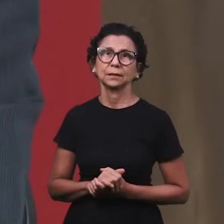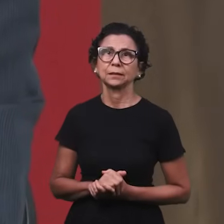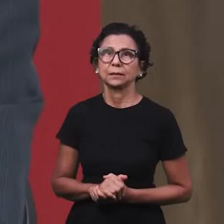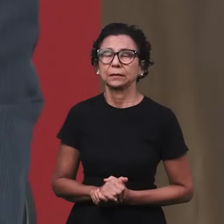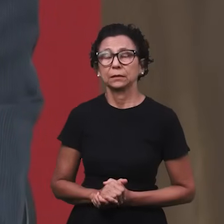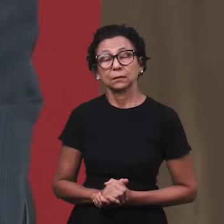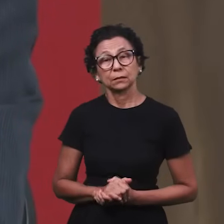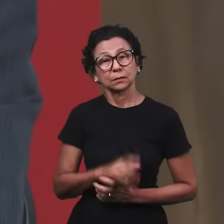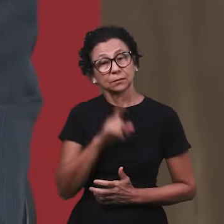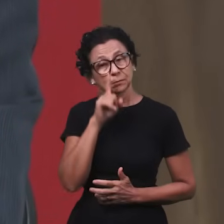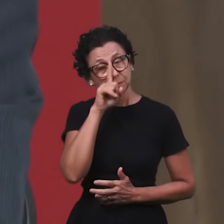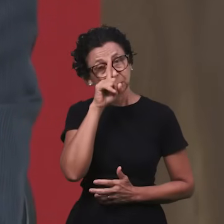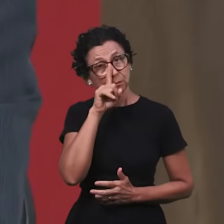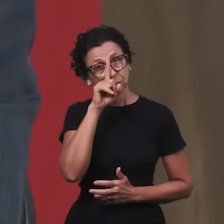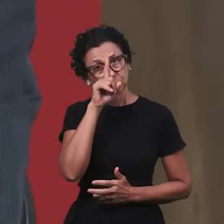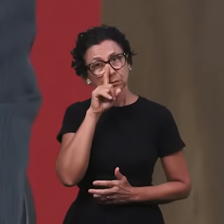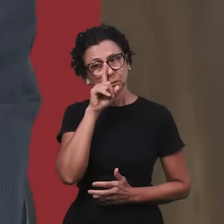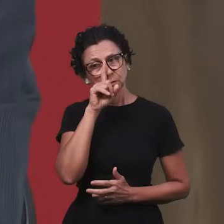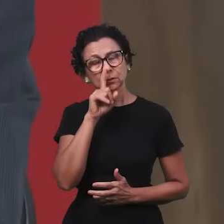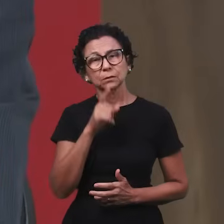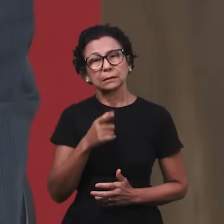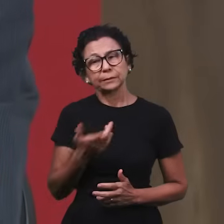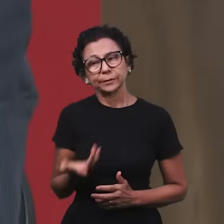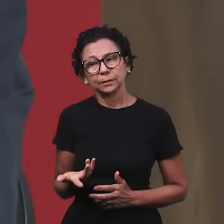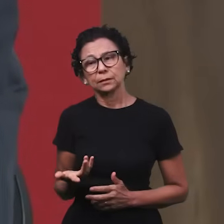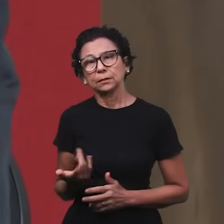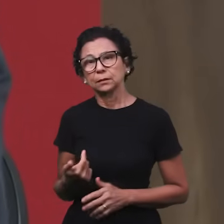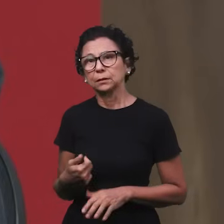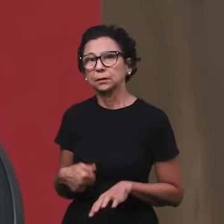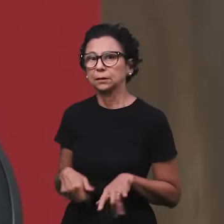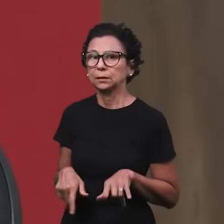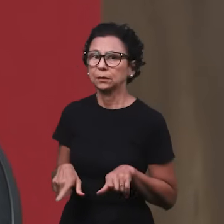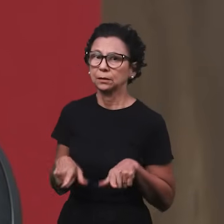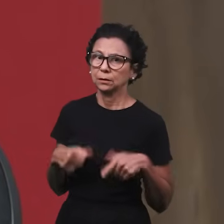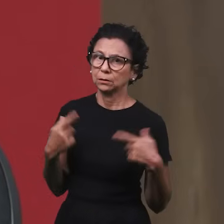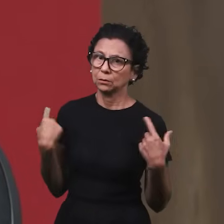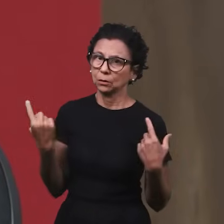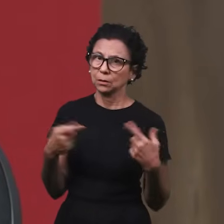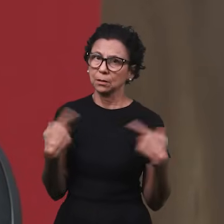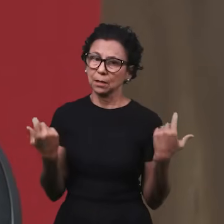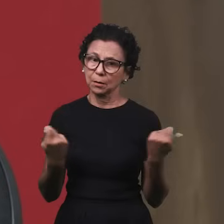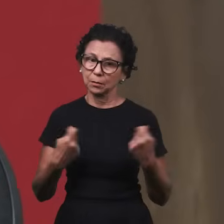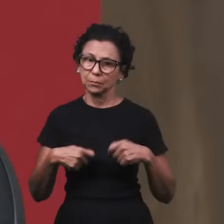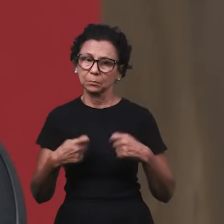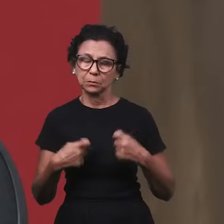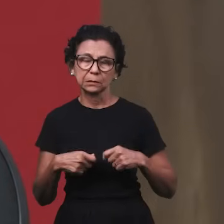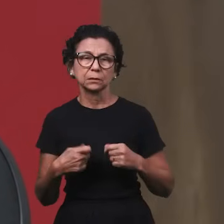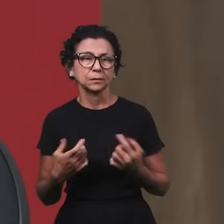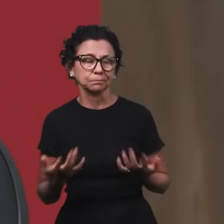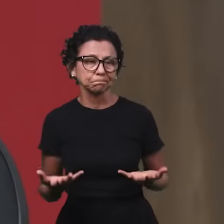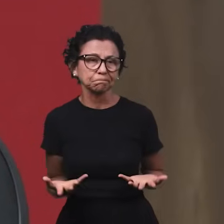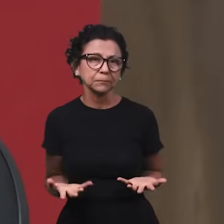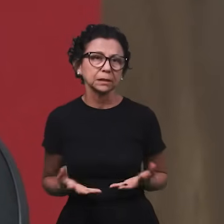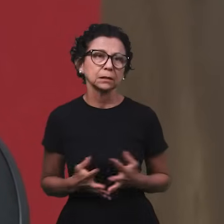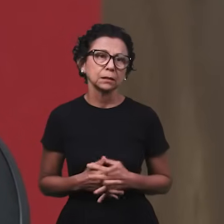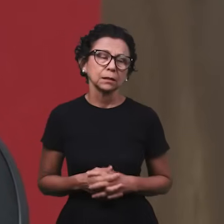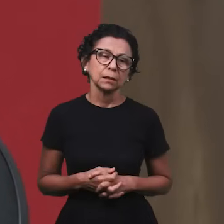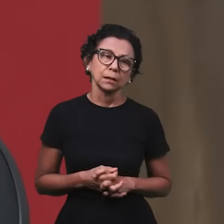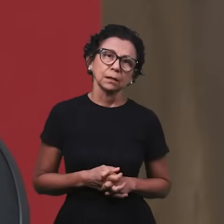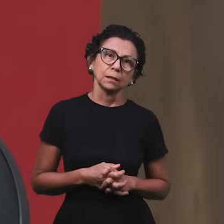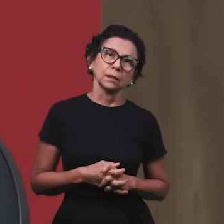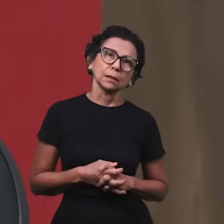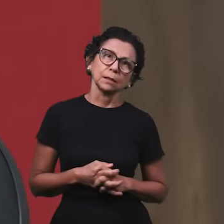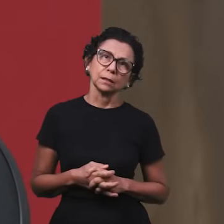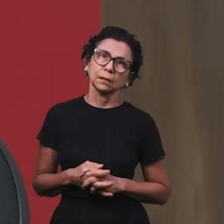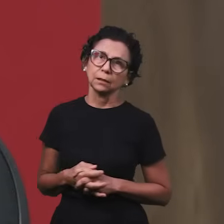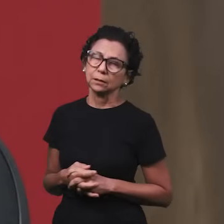além de ser muito perigoso, isso é algo que nós precisamos, de fato, dizer